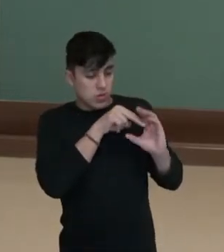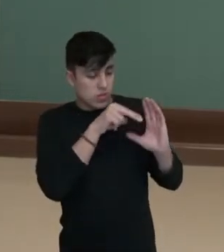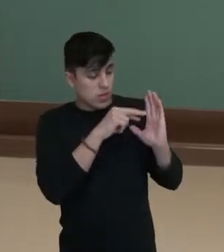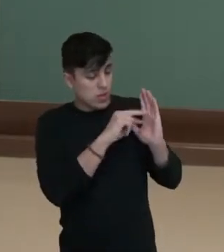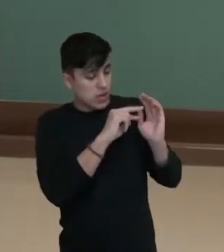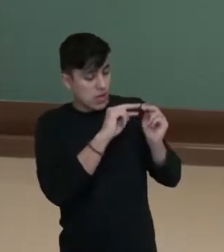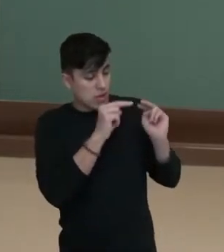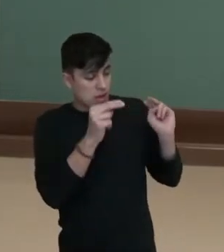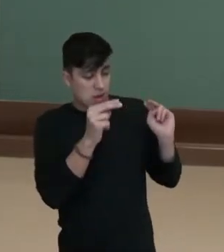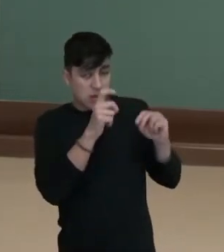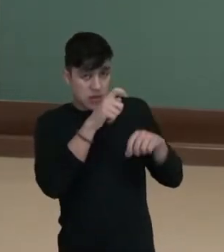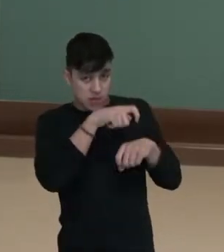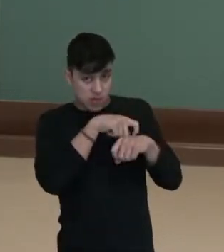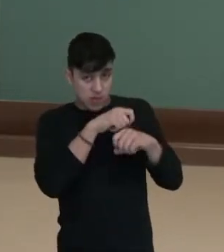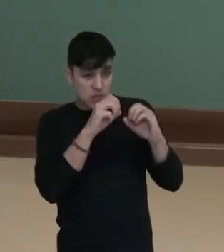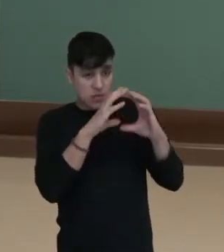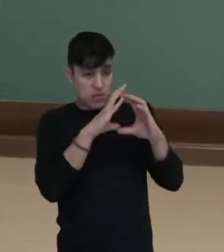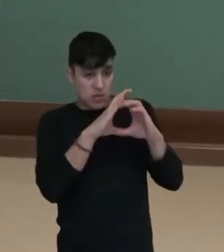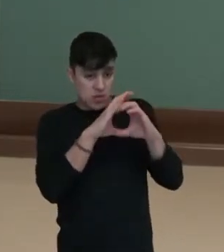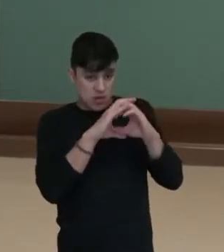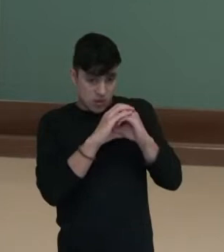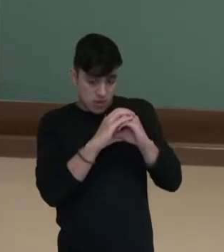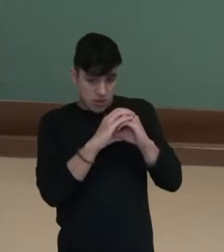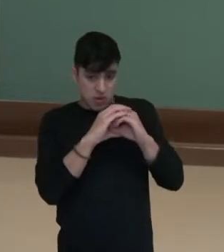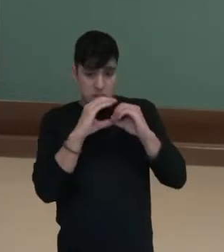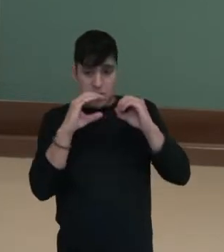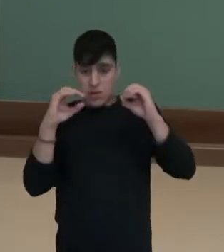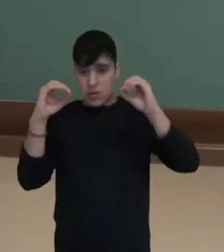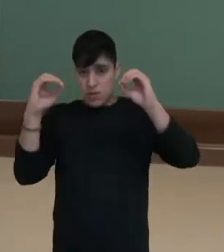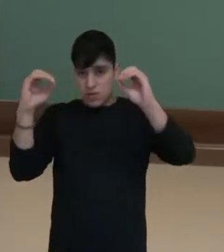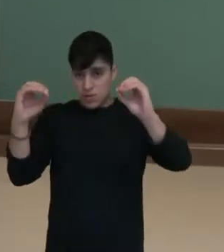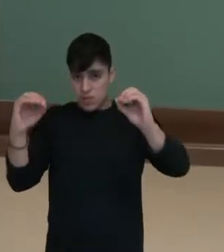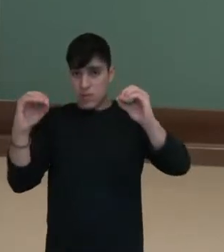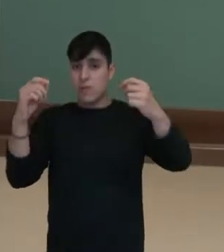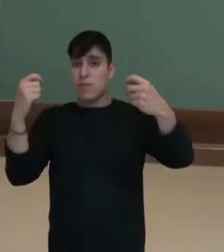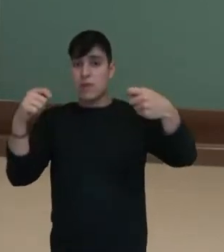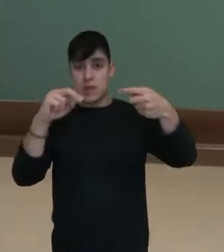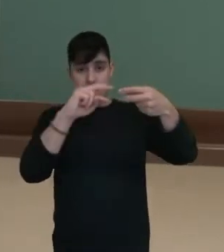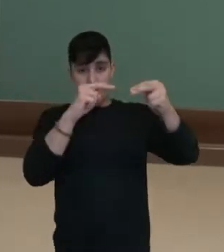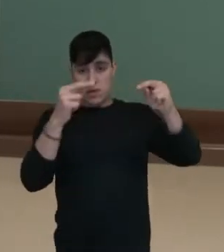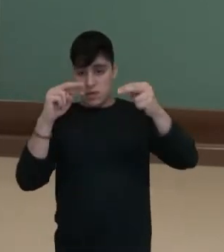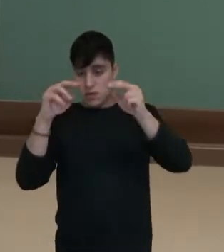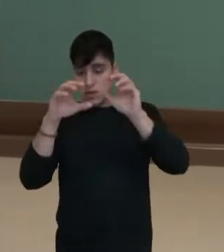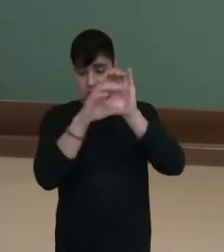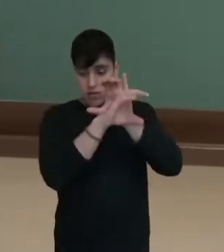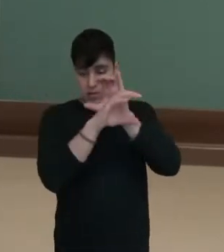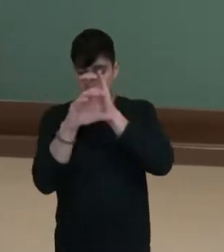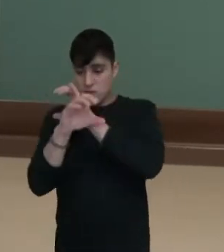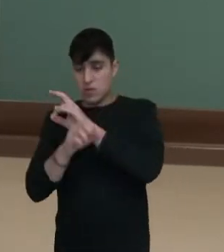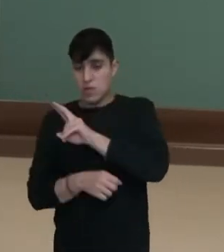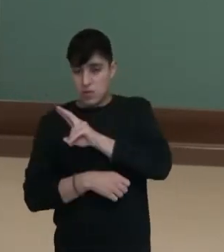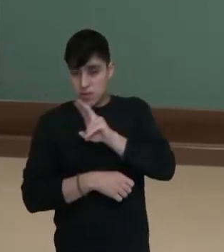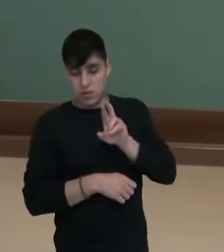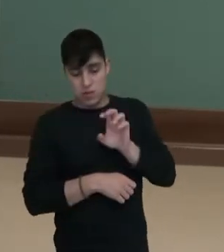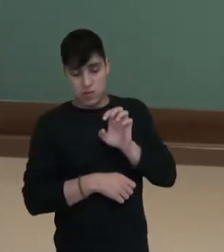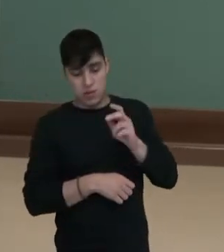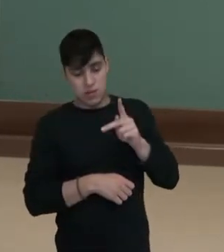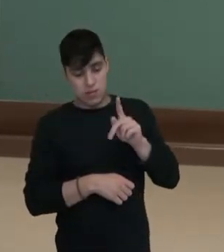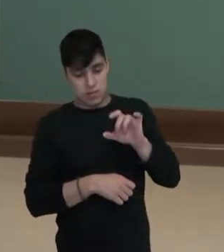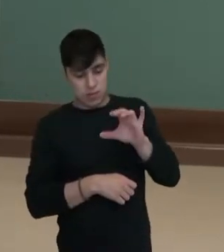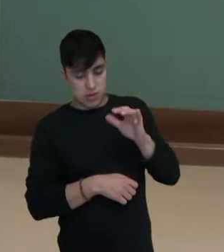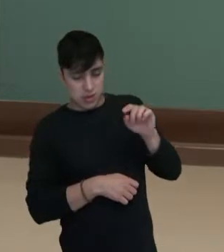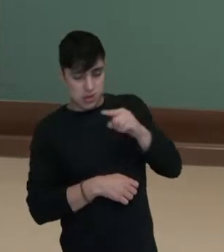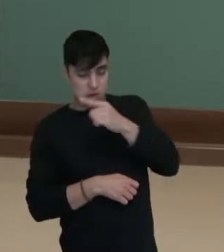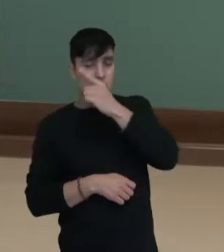célula vai se dividir, as duas células que se formaram precisam ter o DNA completo, então esse processo é chamado de replicação.